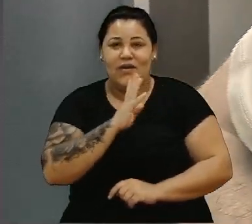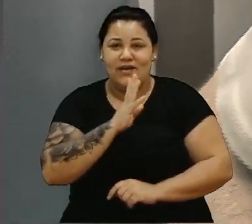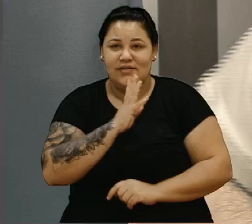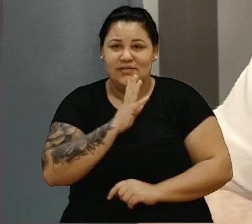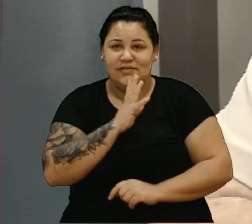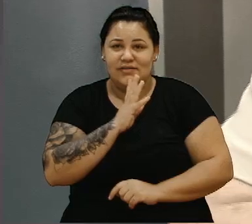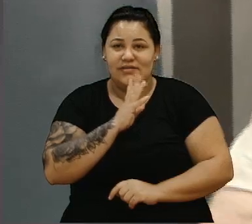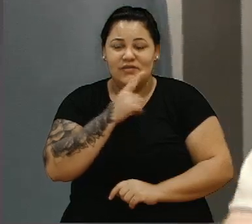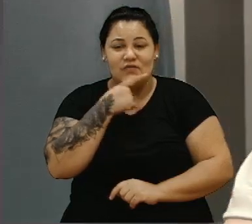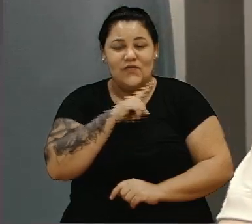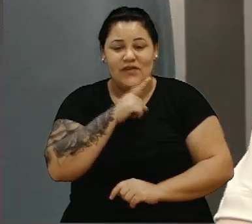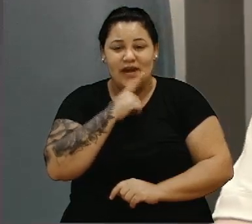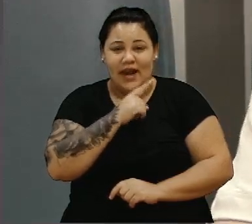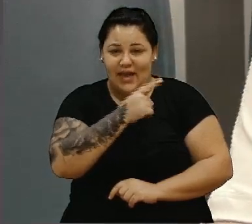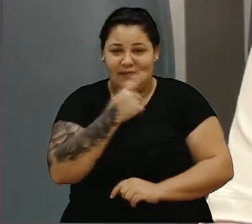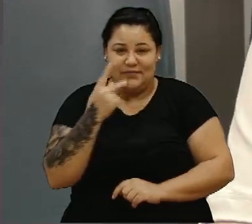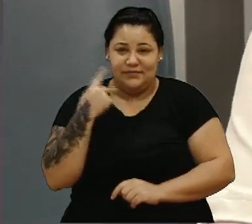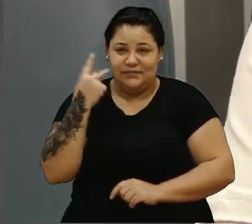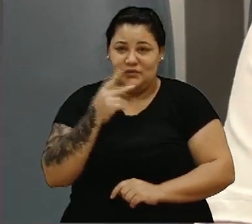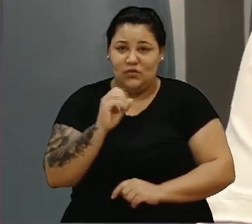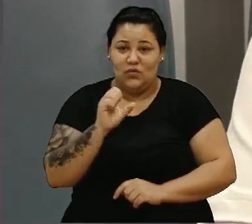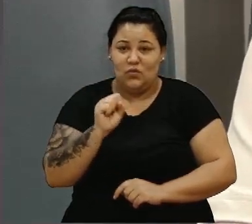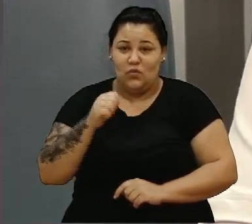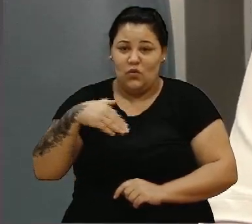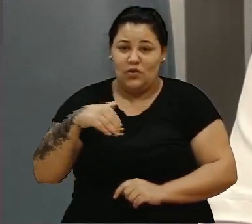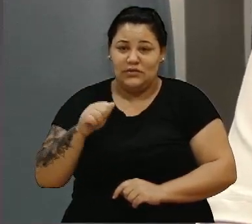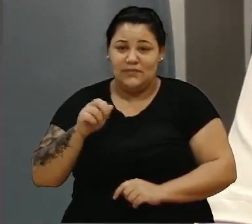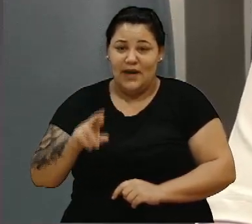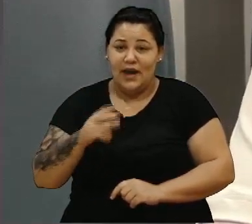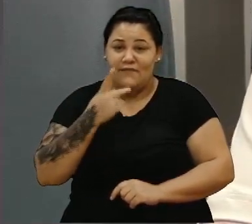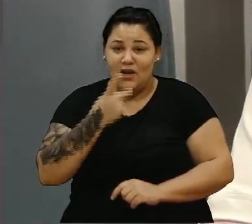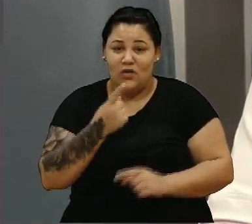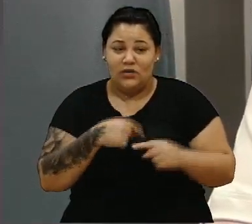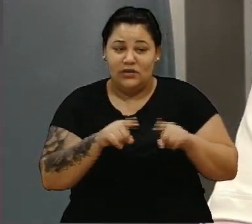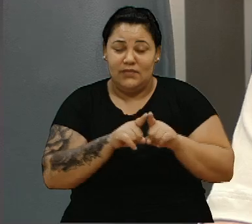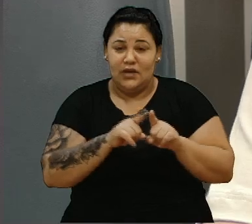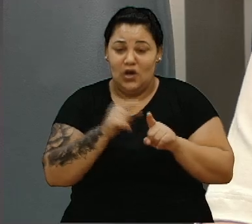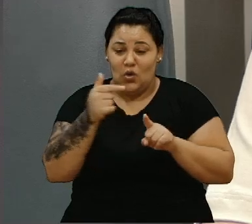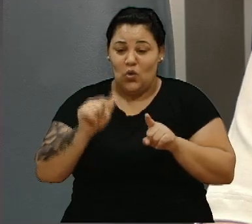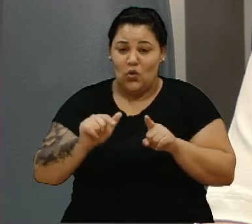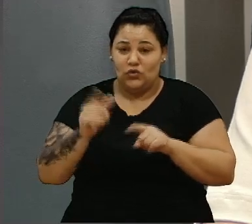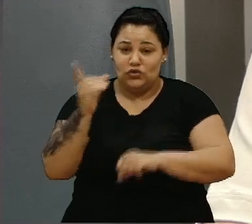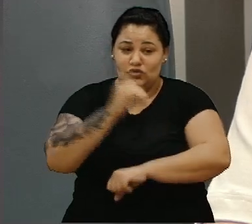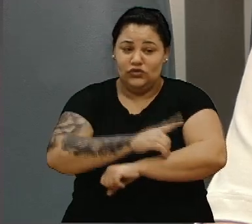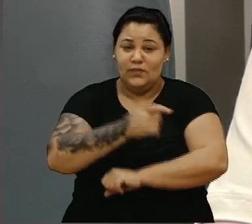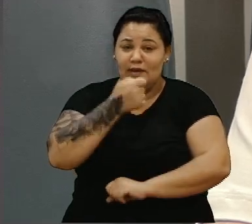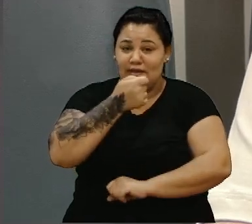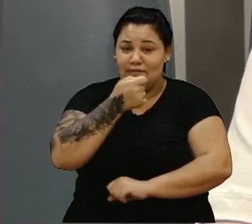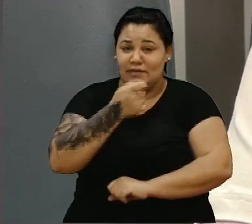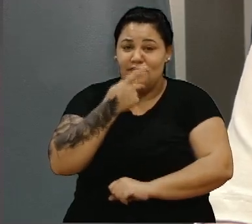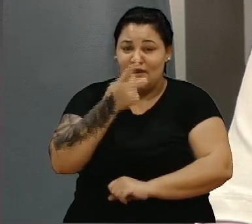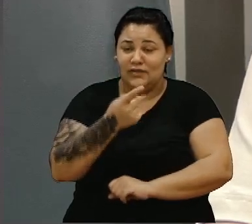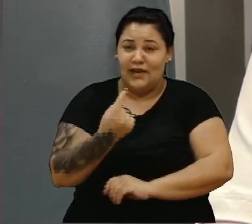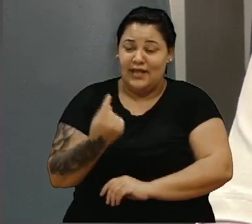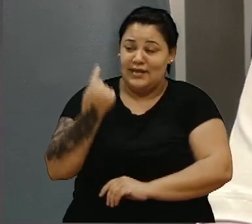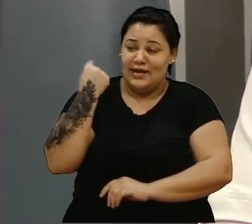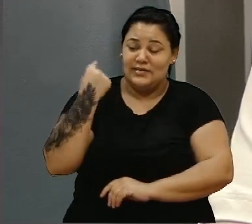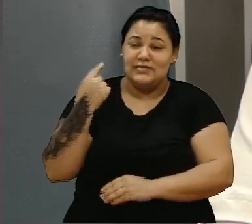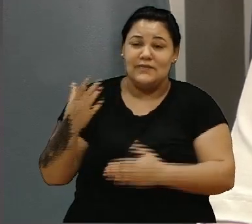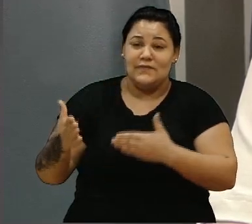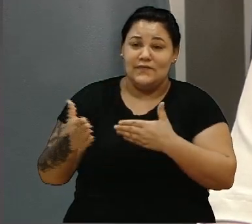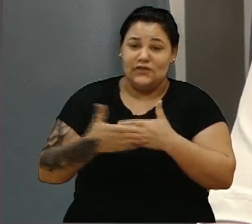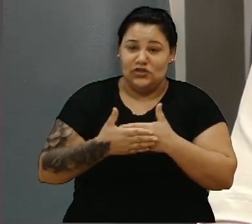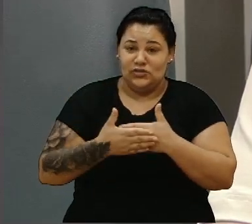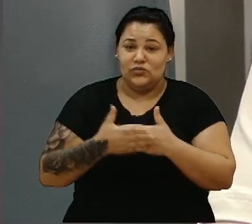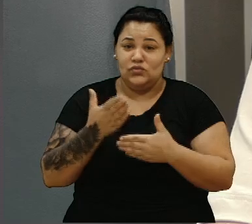uma ligação com ele. O Osmar Terra falou, e esses dias deu uma entrevista falando que lá atrás eles falaram que fechar todos